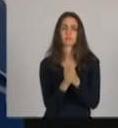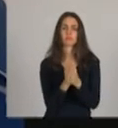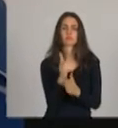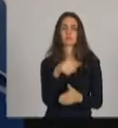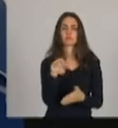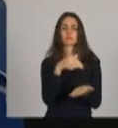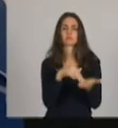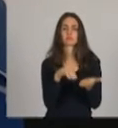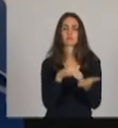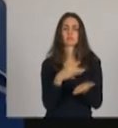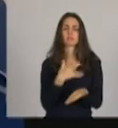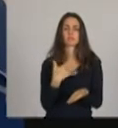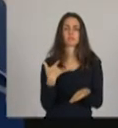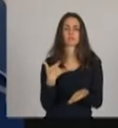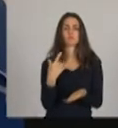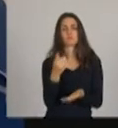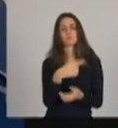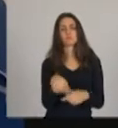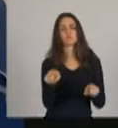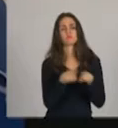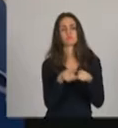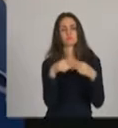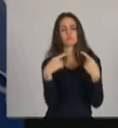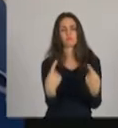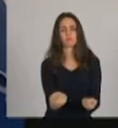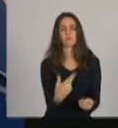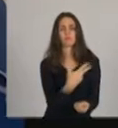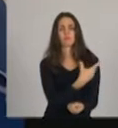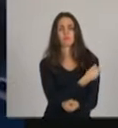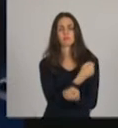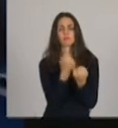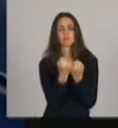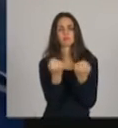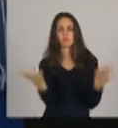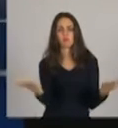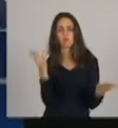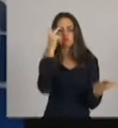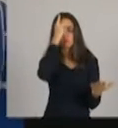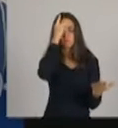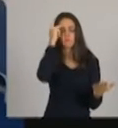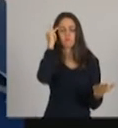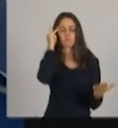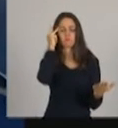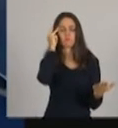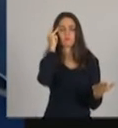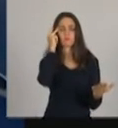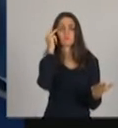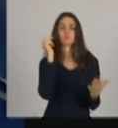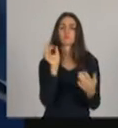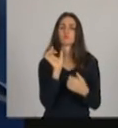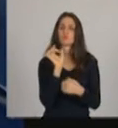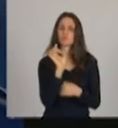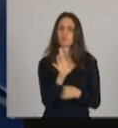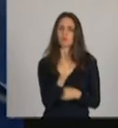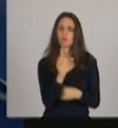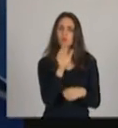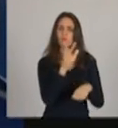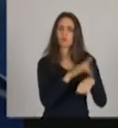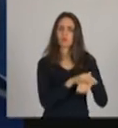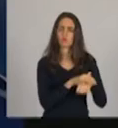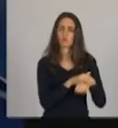à Secretaria de Saúde que estenda também essa vacinação para não apenas as